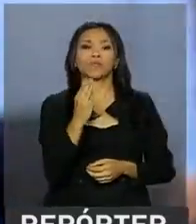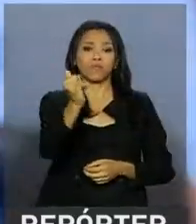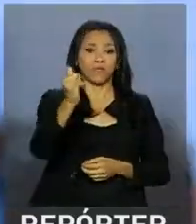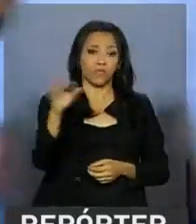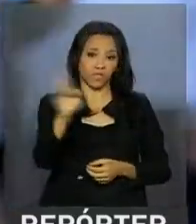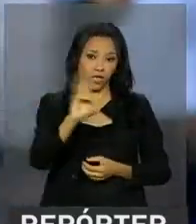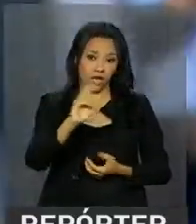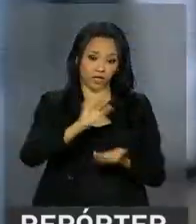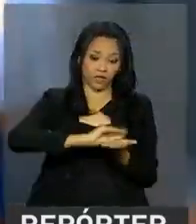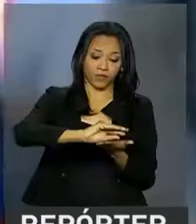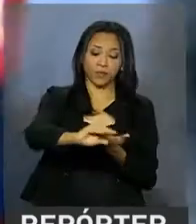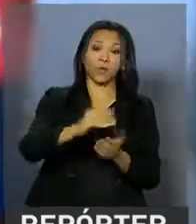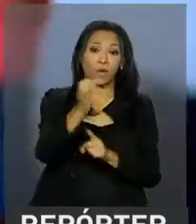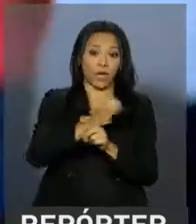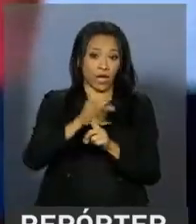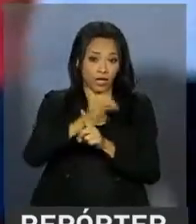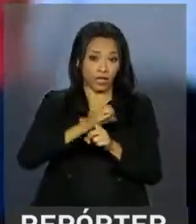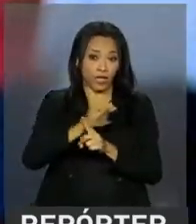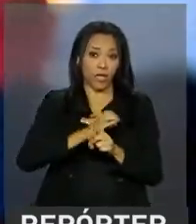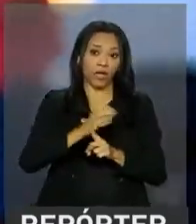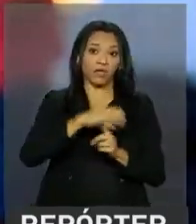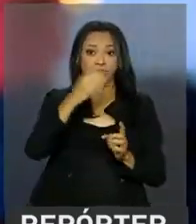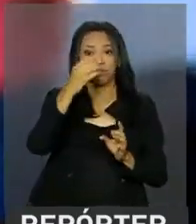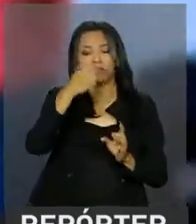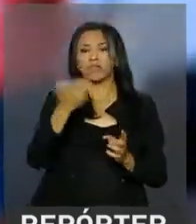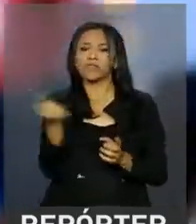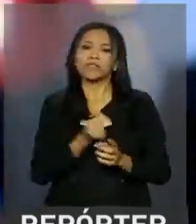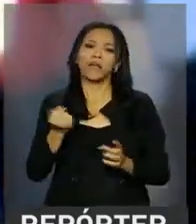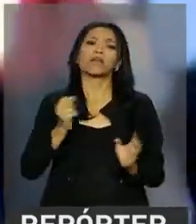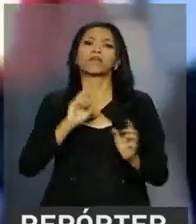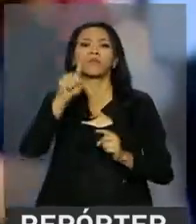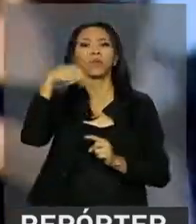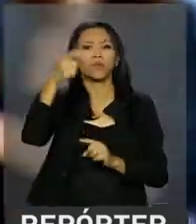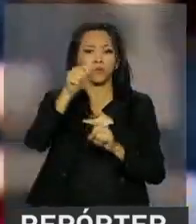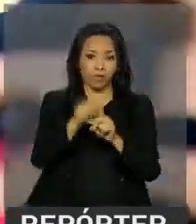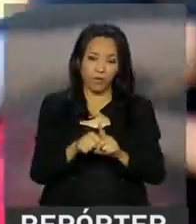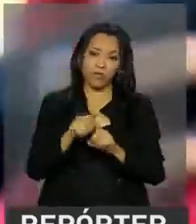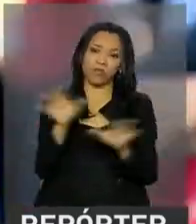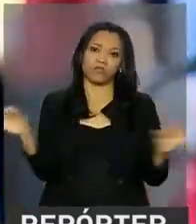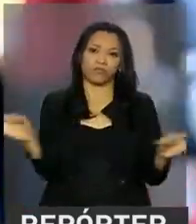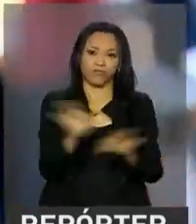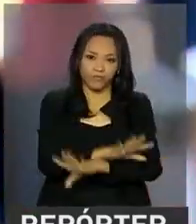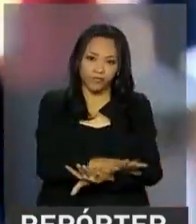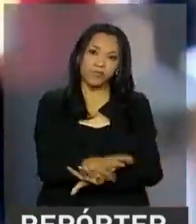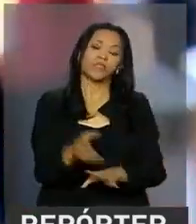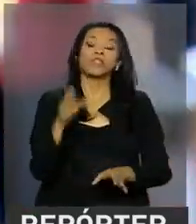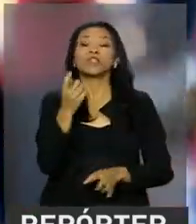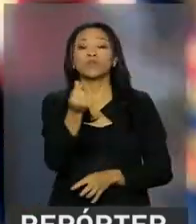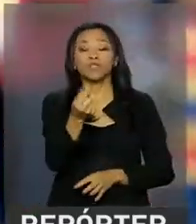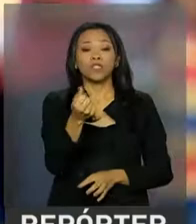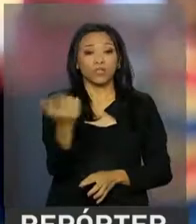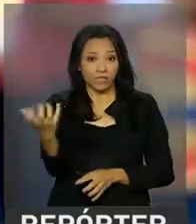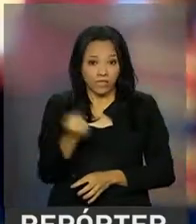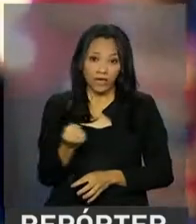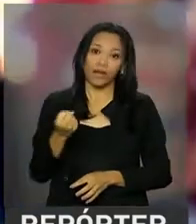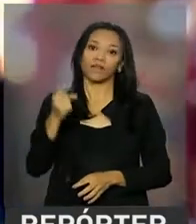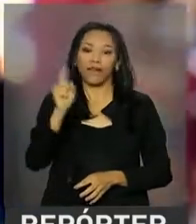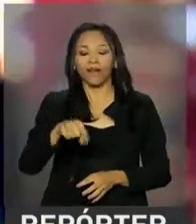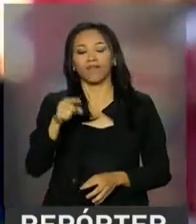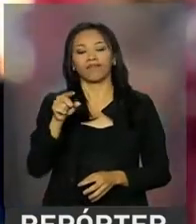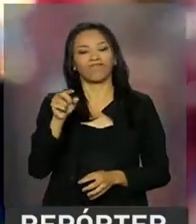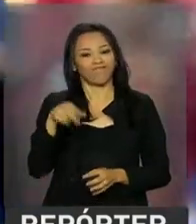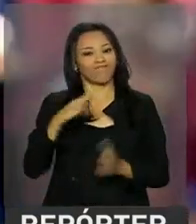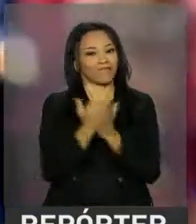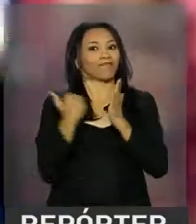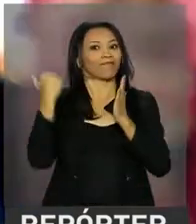reais o calendário de saque termina no fim do mês que vem e o total de recursos retirados dessas contas deve superar a previsão